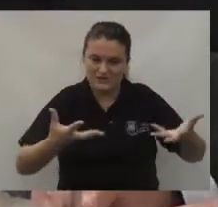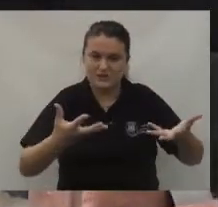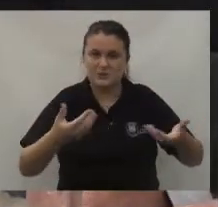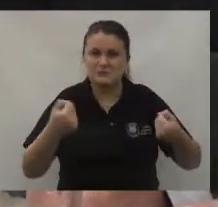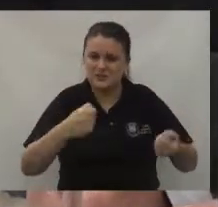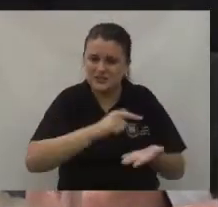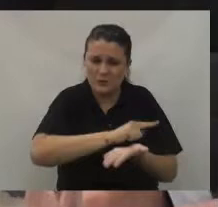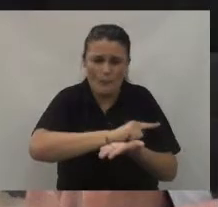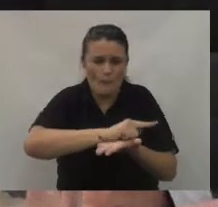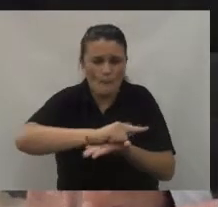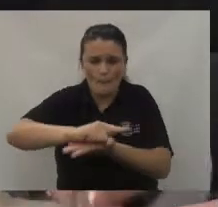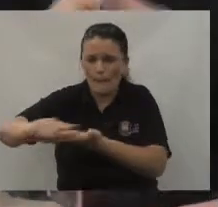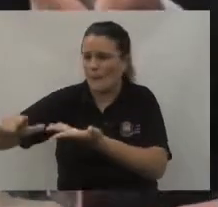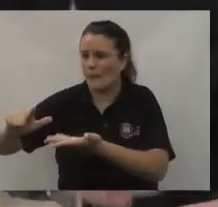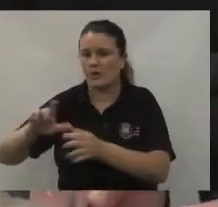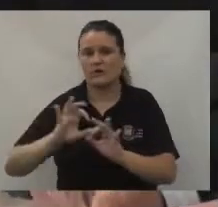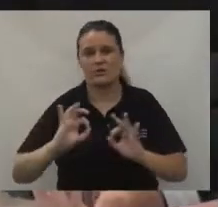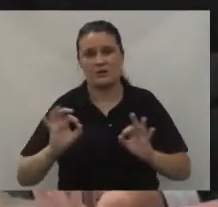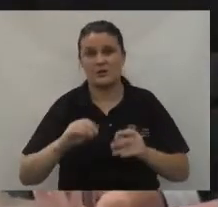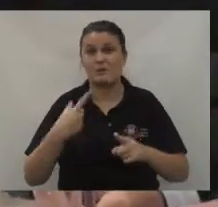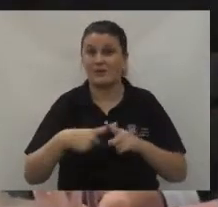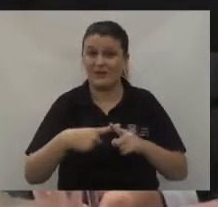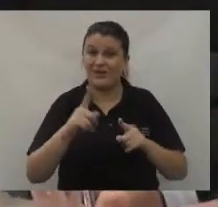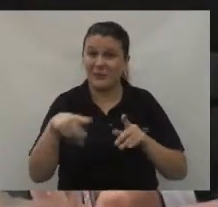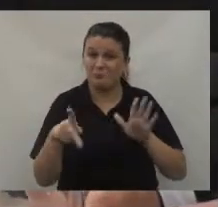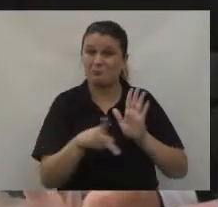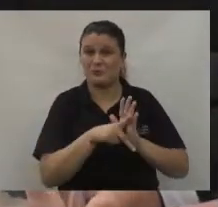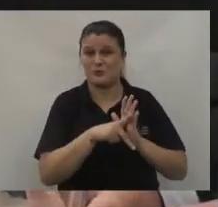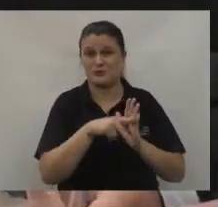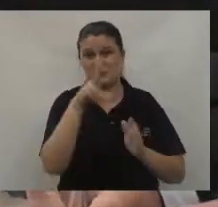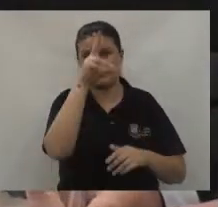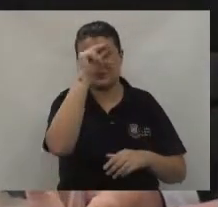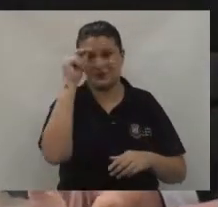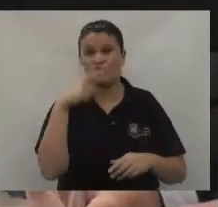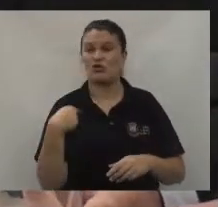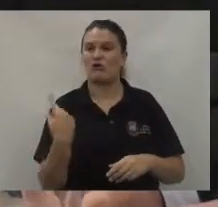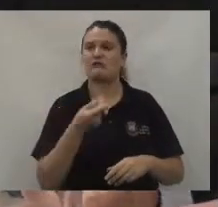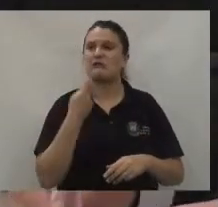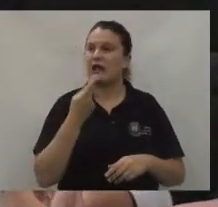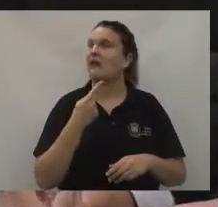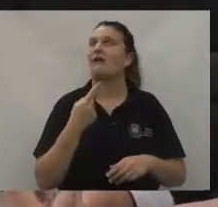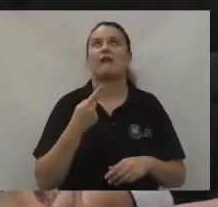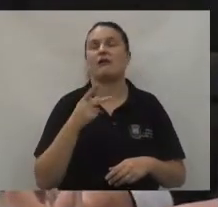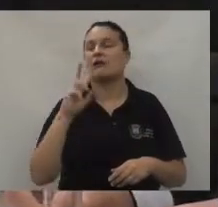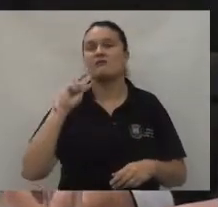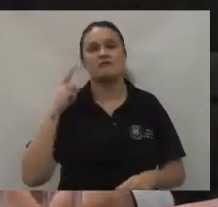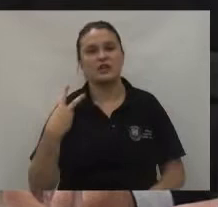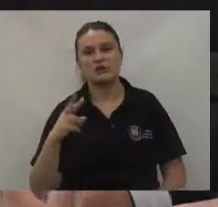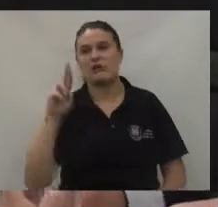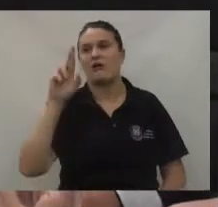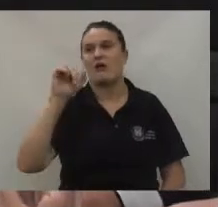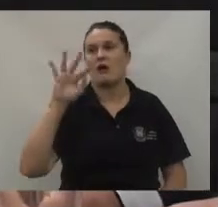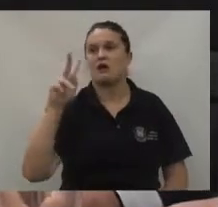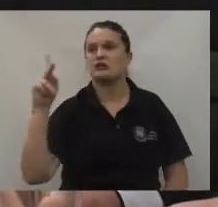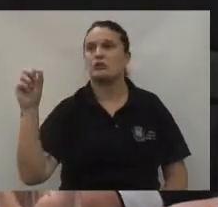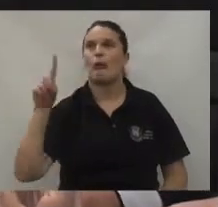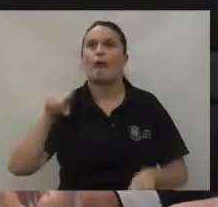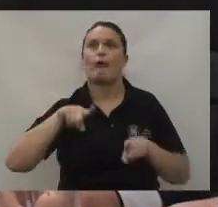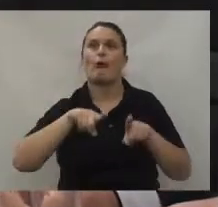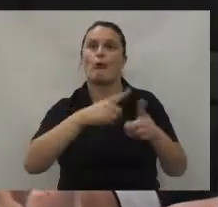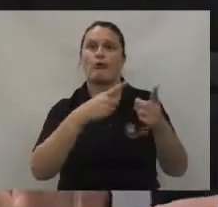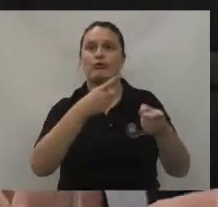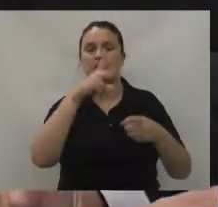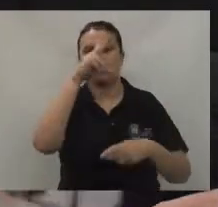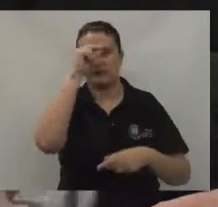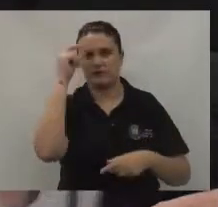deixar o mato crescer tanto se é o terreno da prefeitura daí a gente vem fala não carrasco é contra o prefeito é contra a diminuição e